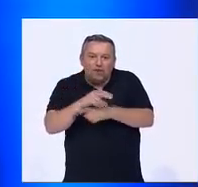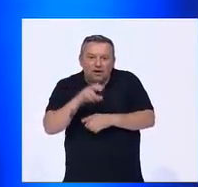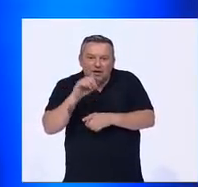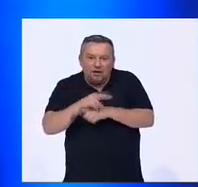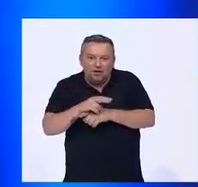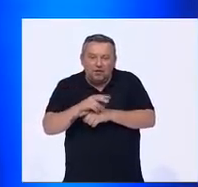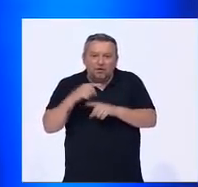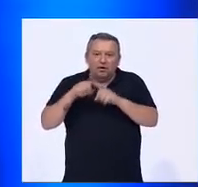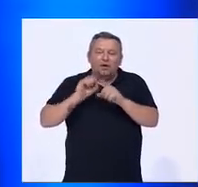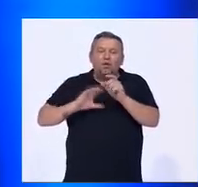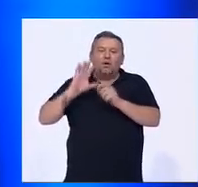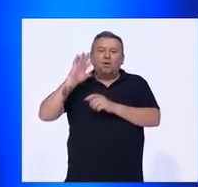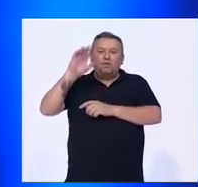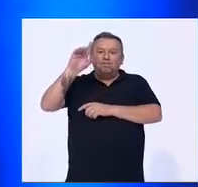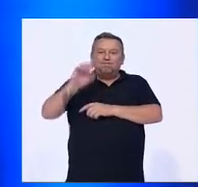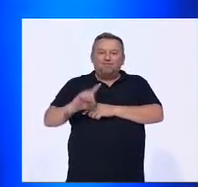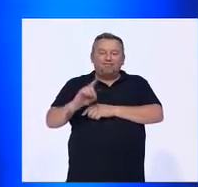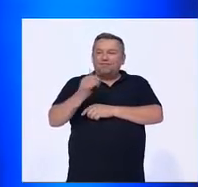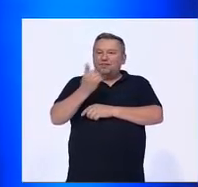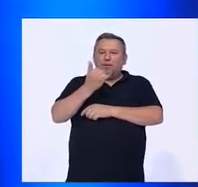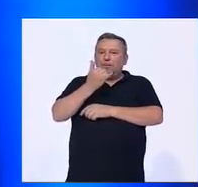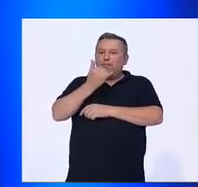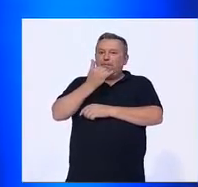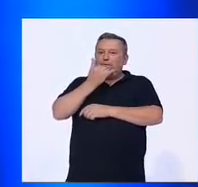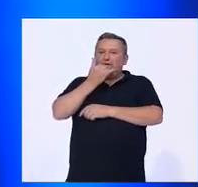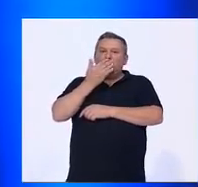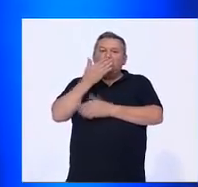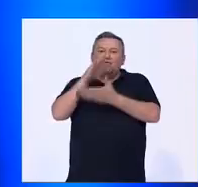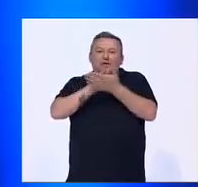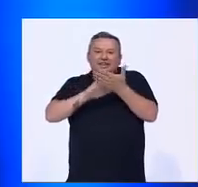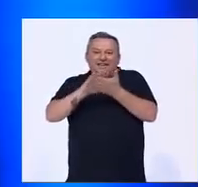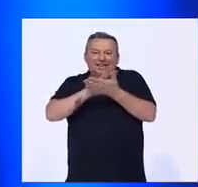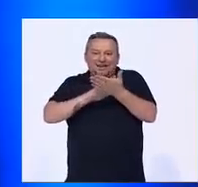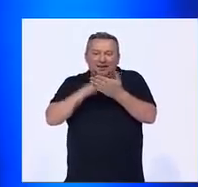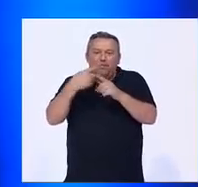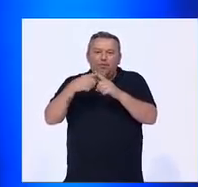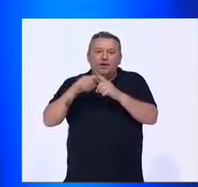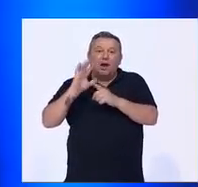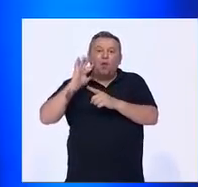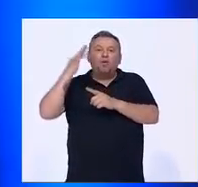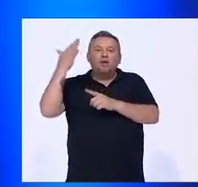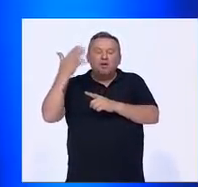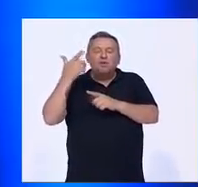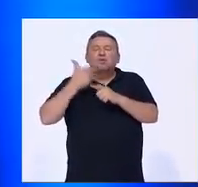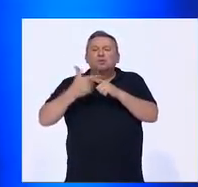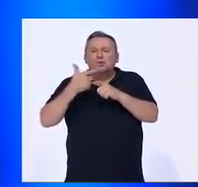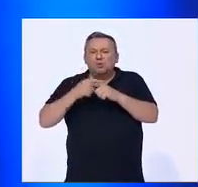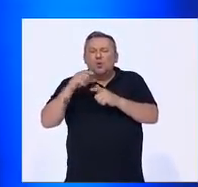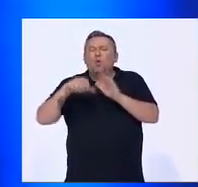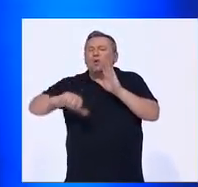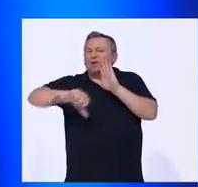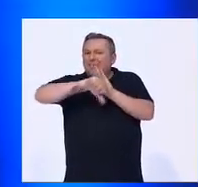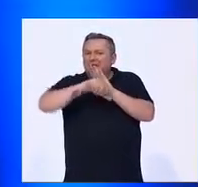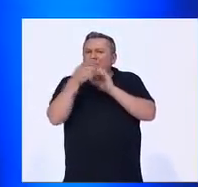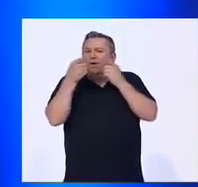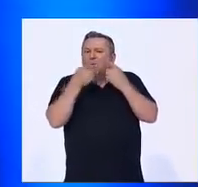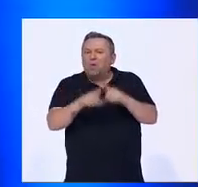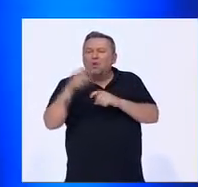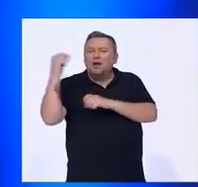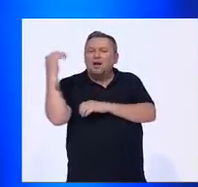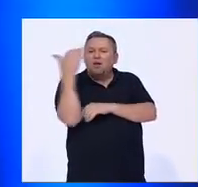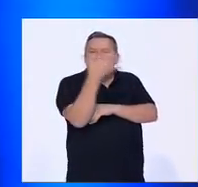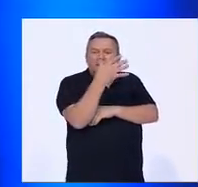a dignidade de pedir desculpas aos brasileiros e ao Pará por aquele acidente gravíssimo, um crime contra a natureza de um